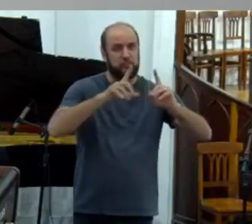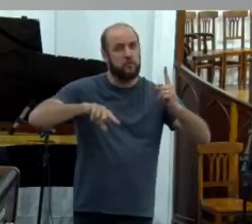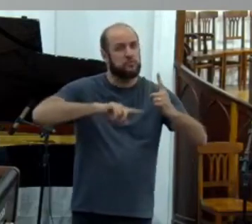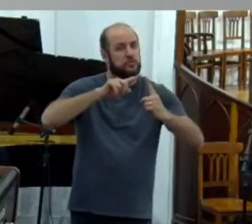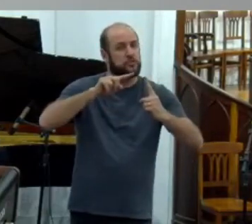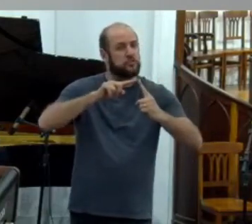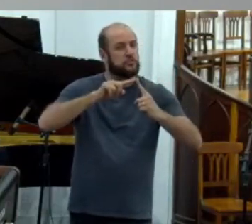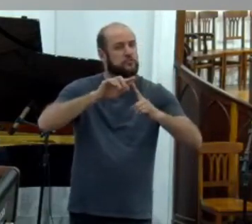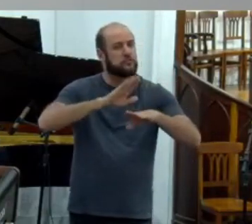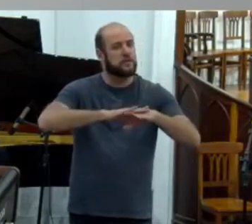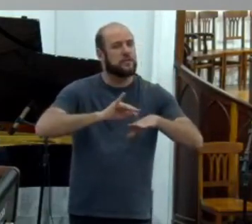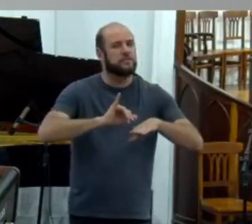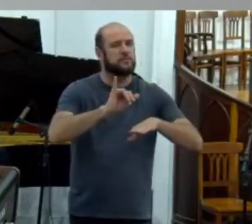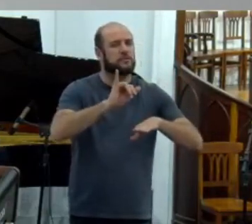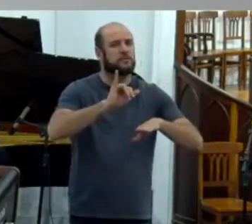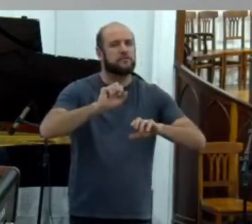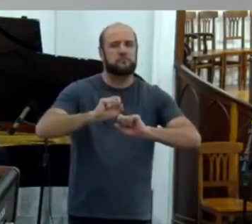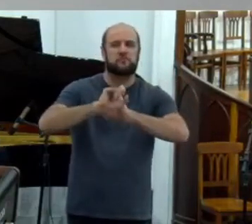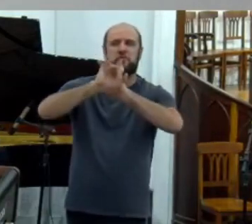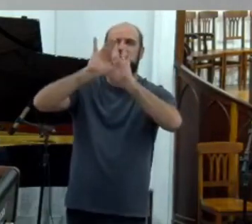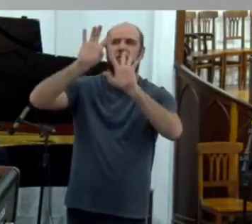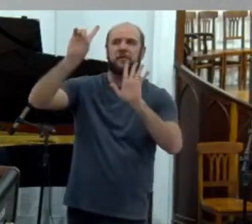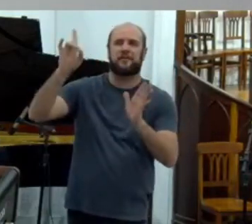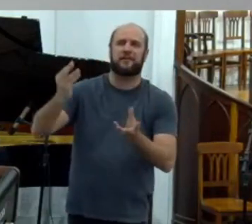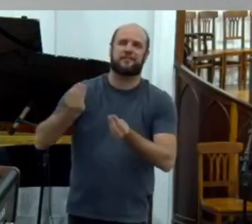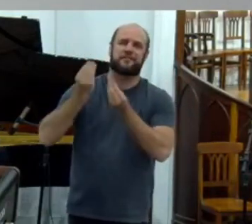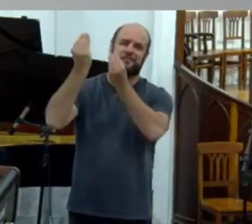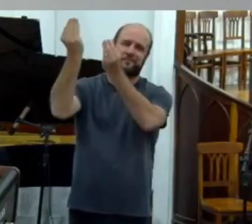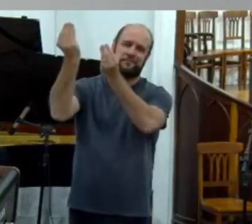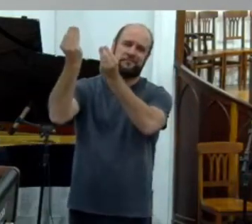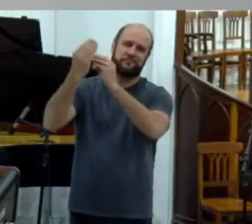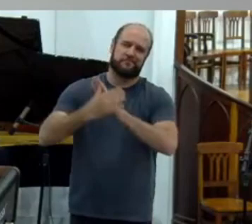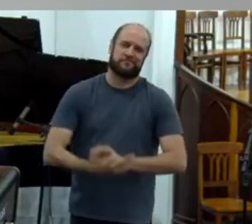objetivo final glorificar a Deus.